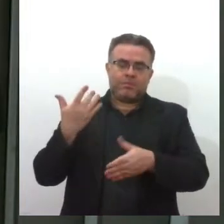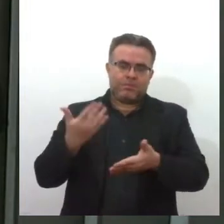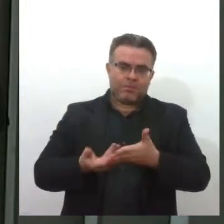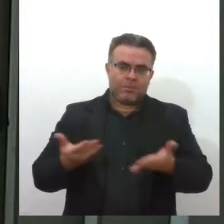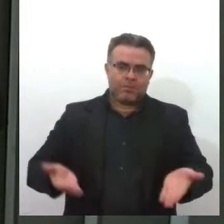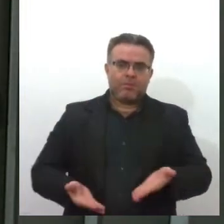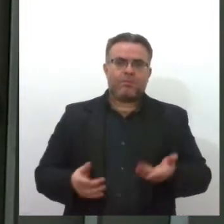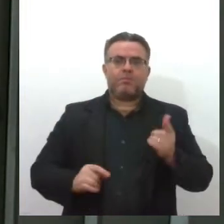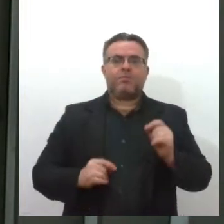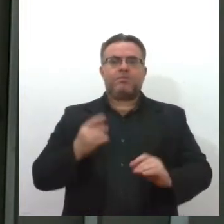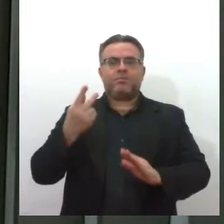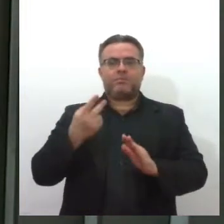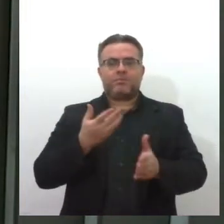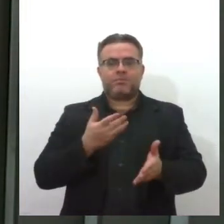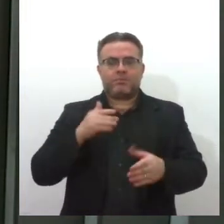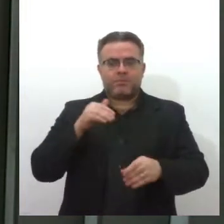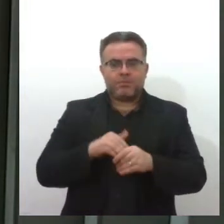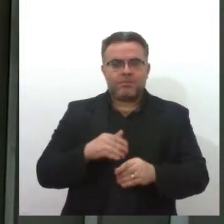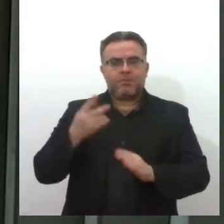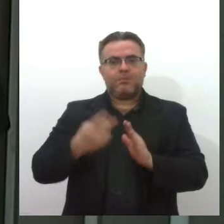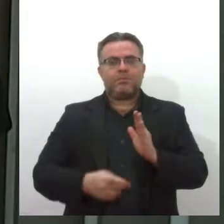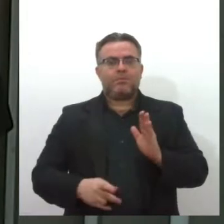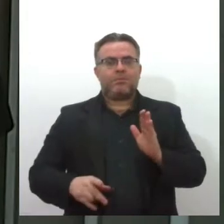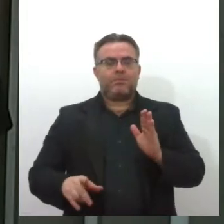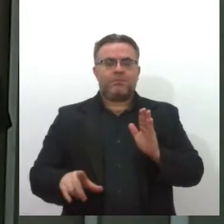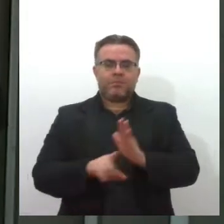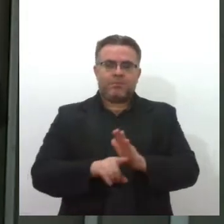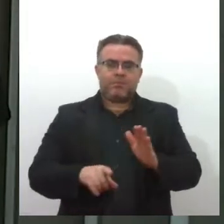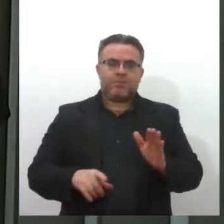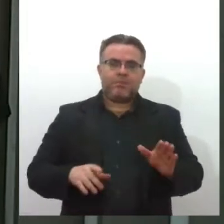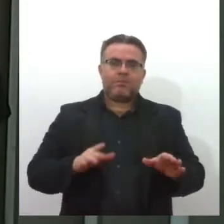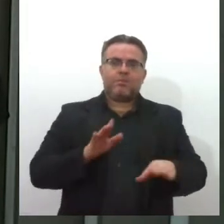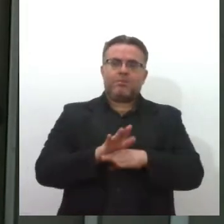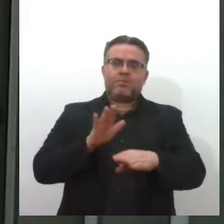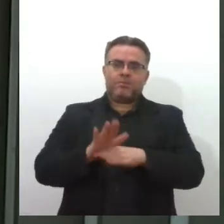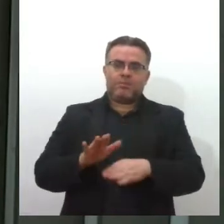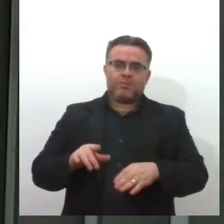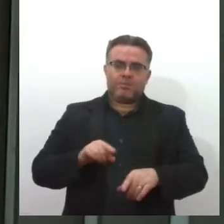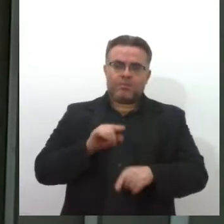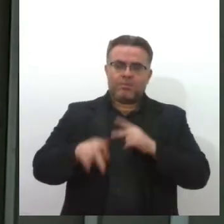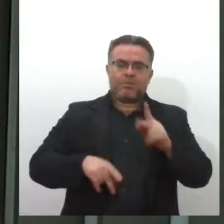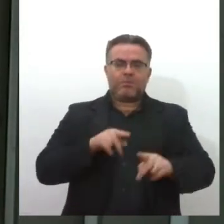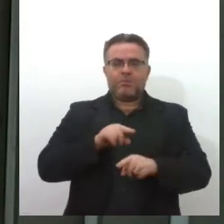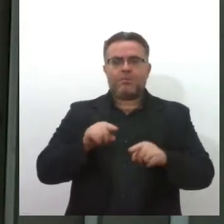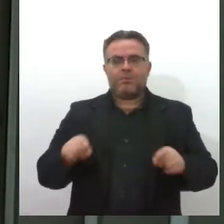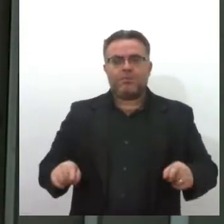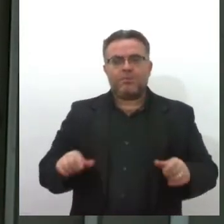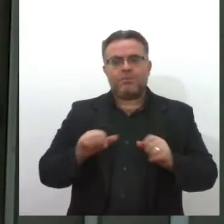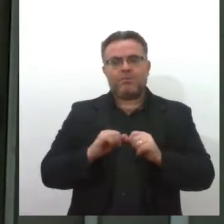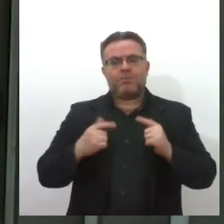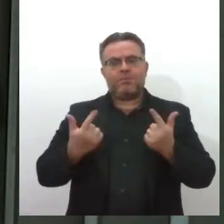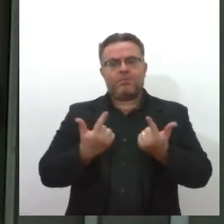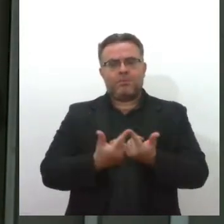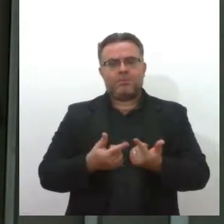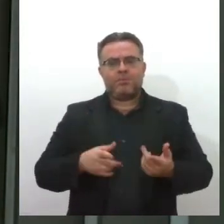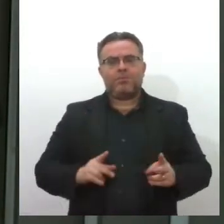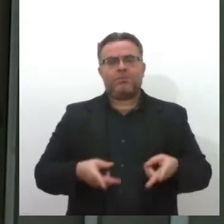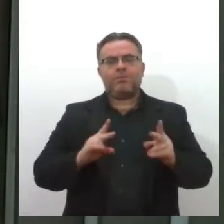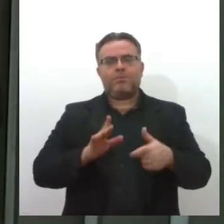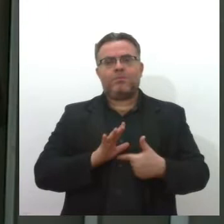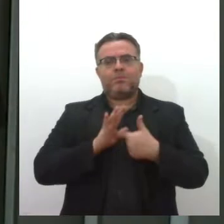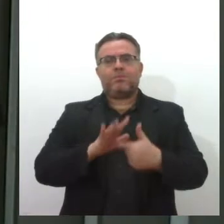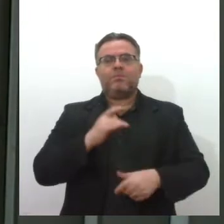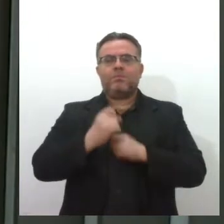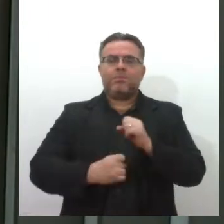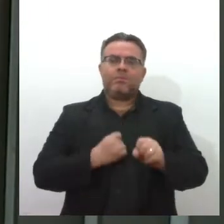votando projetos importantes para tentar resguardar um pouco a população dessa pandemia. Mas a Assembleia Legislativa, ela sempre vem demonstrando, a cada ano